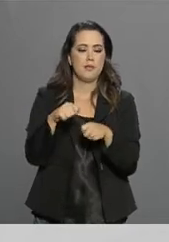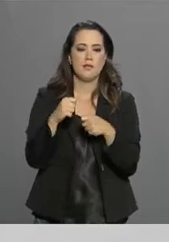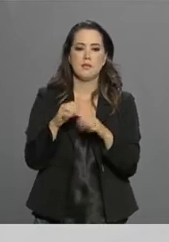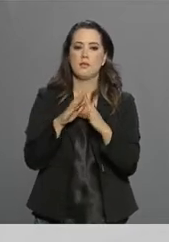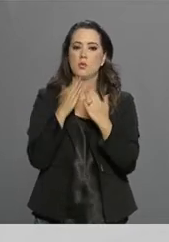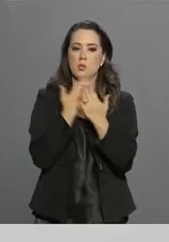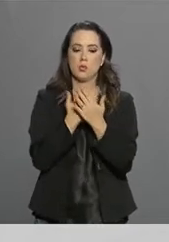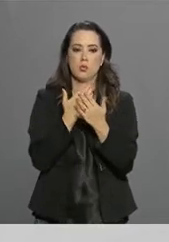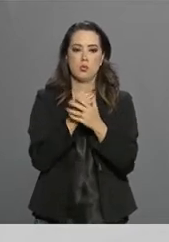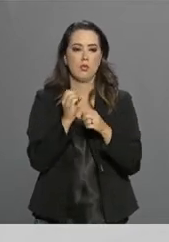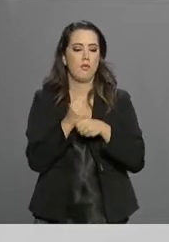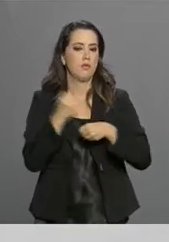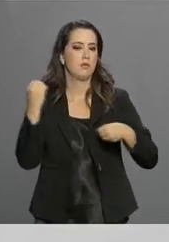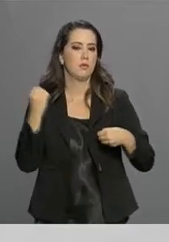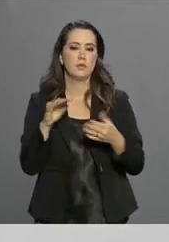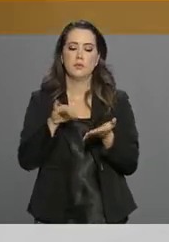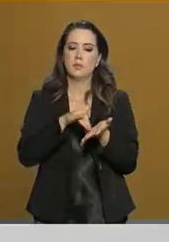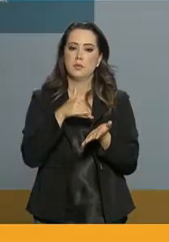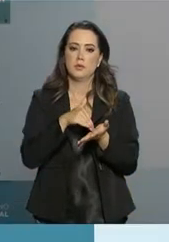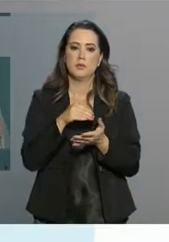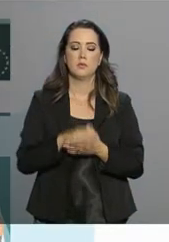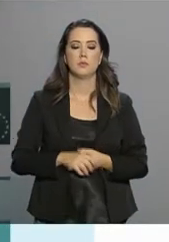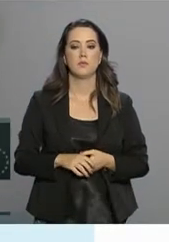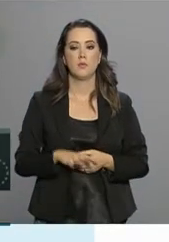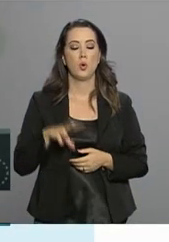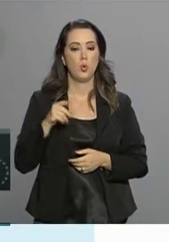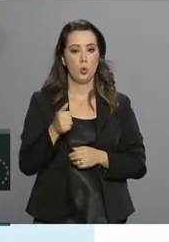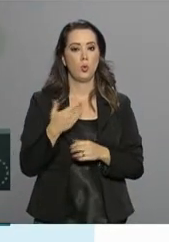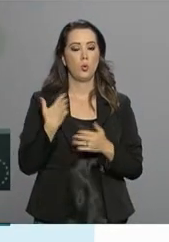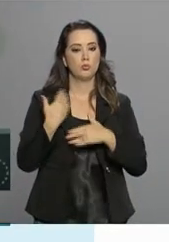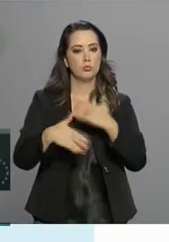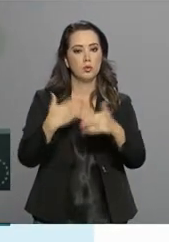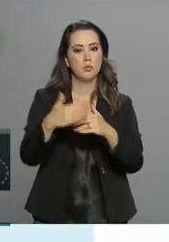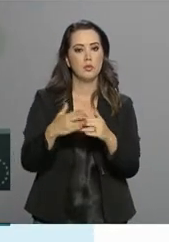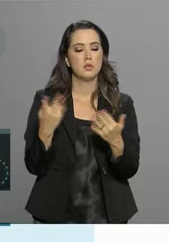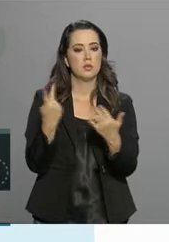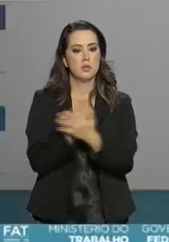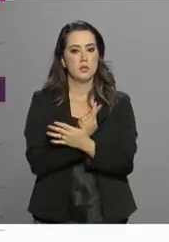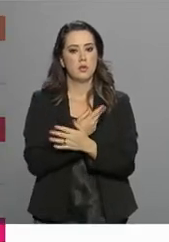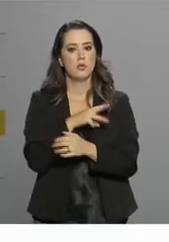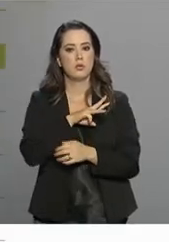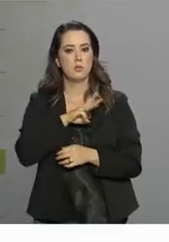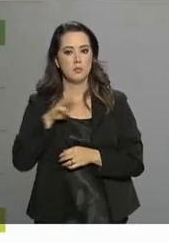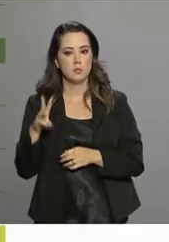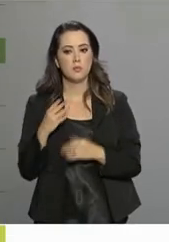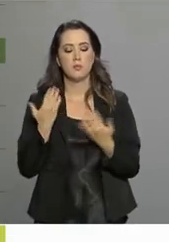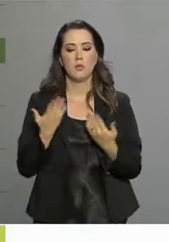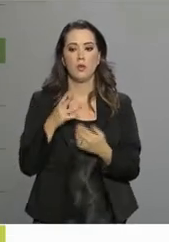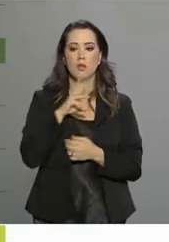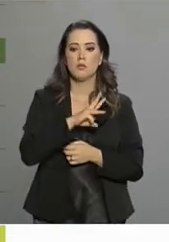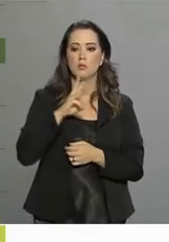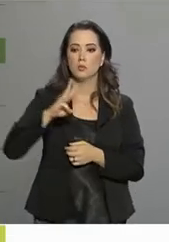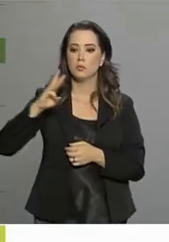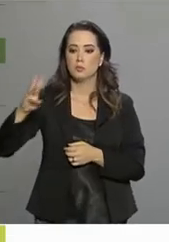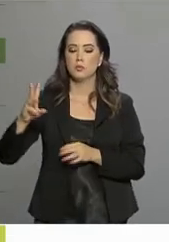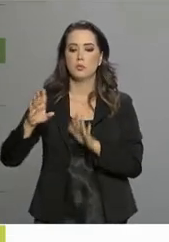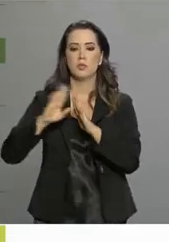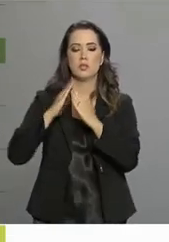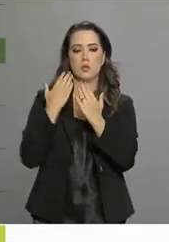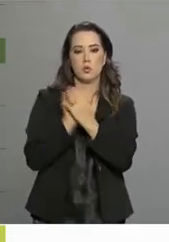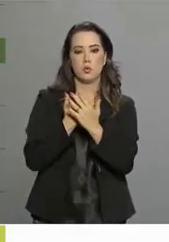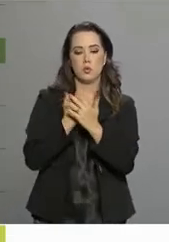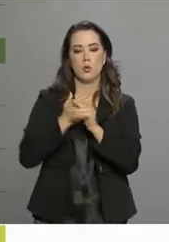escolaridade mínima para se inscrever todo o processo funciona pela internet na plataforma online da escola do